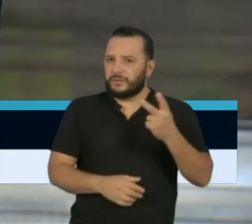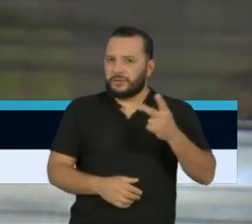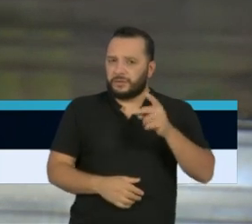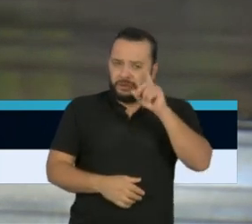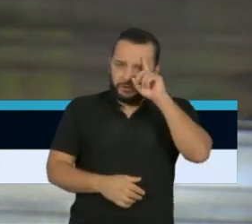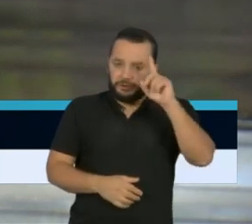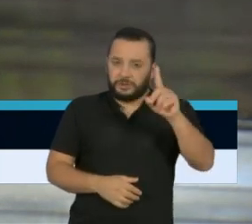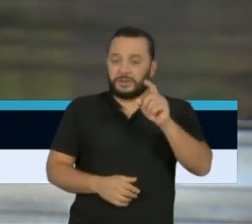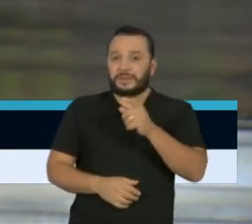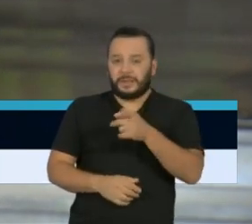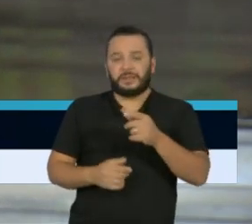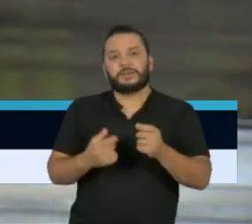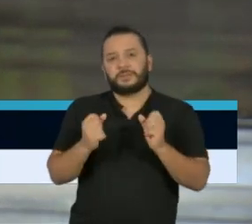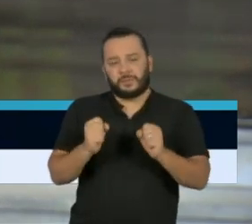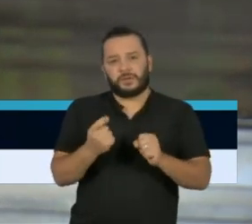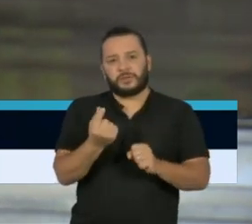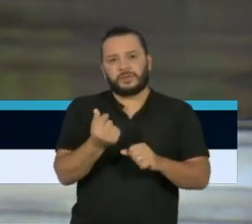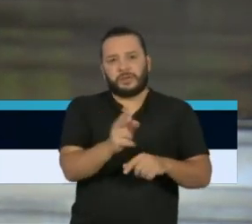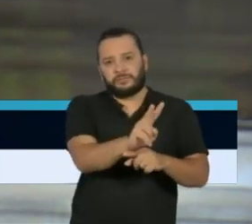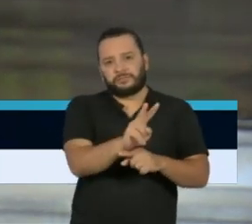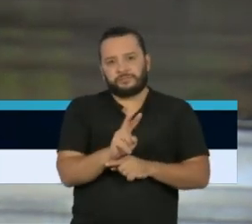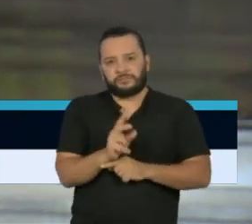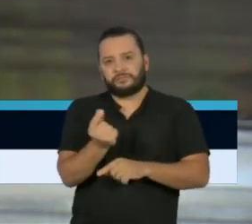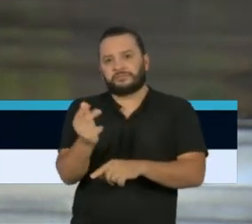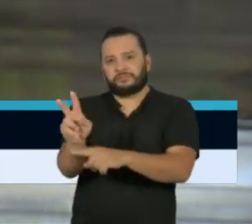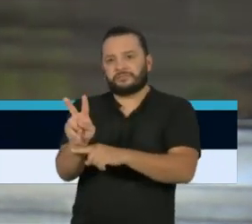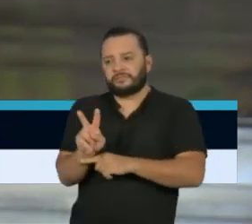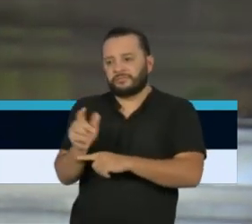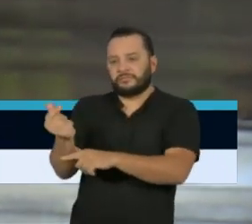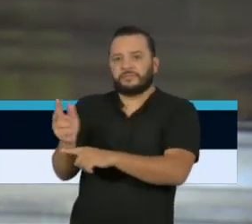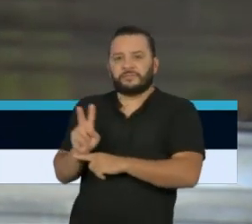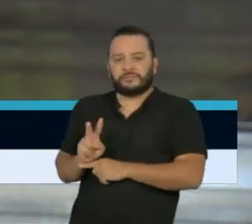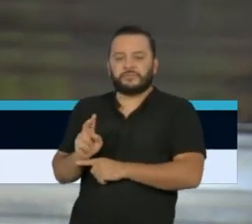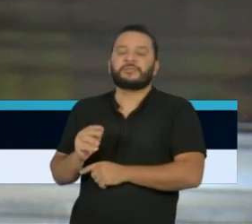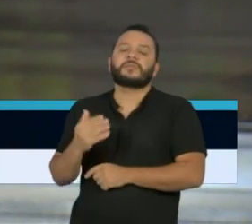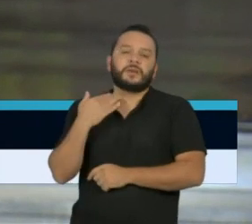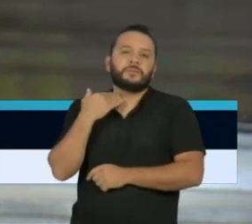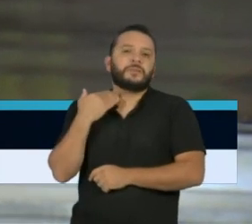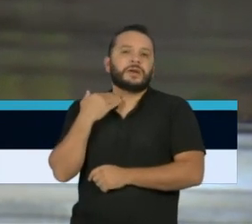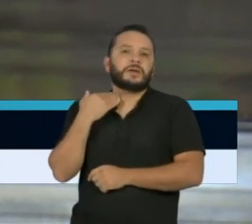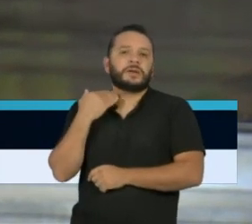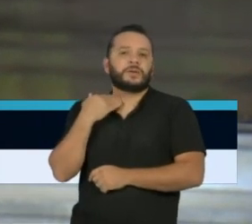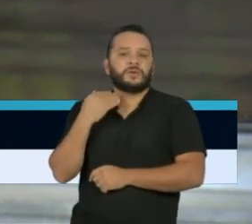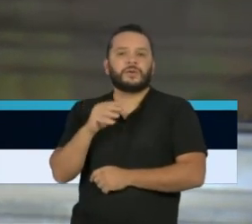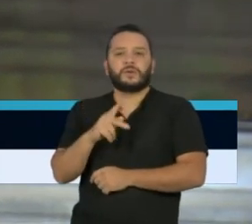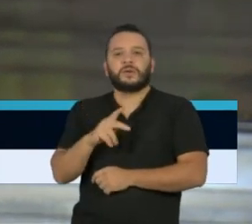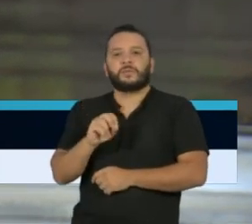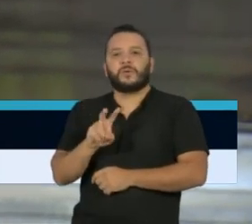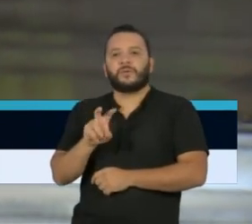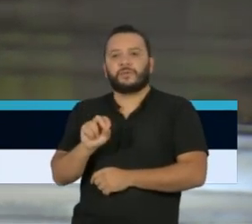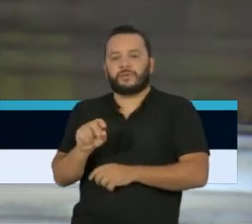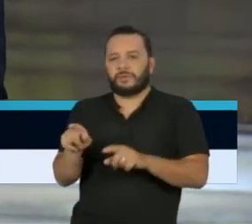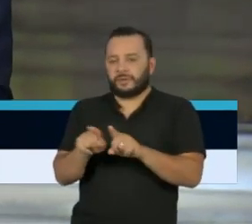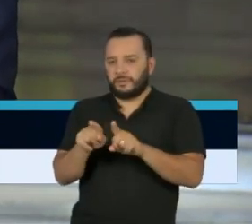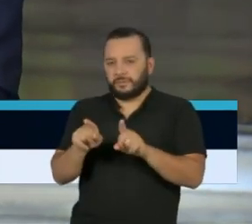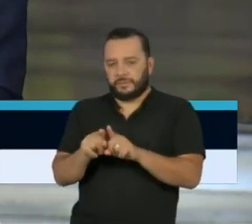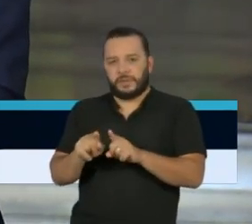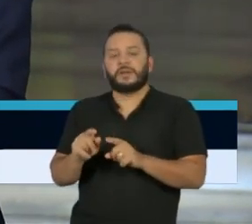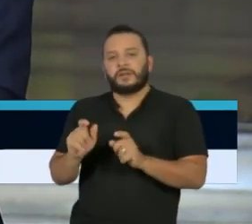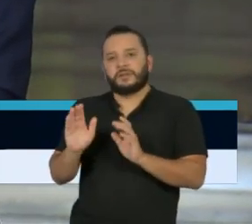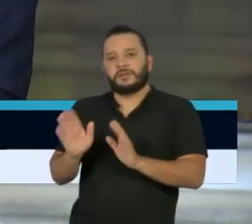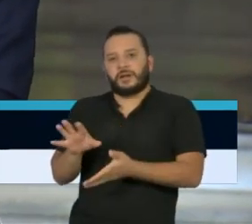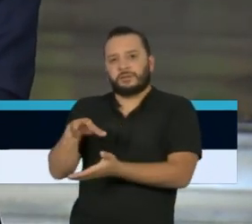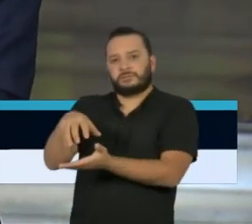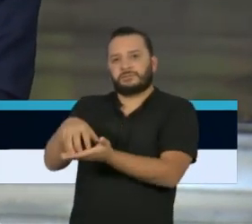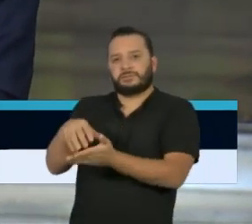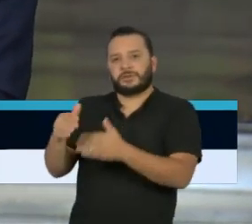para o financiamento de micro e pequenas empresas através do Banco do Povo e também da Desenvolve São Paulo.